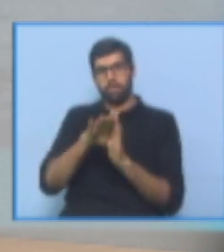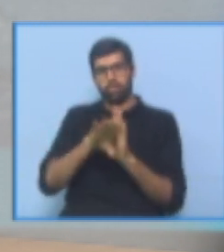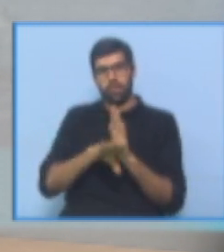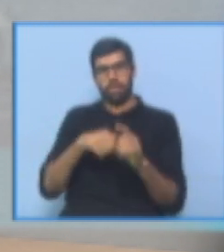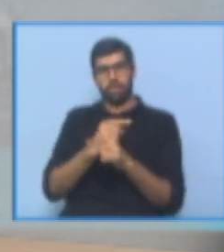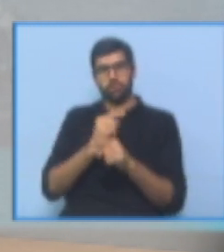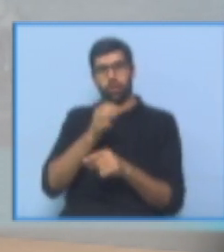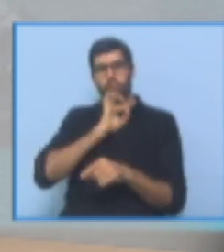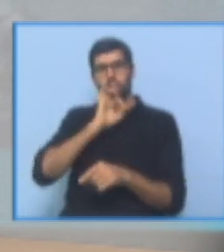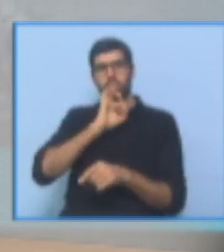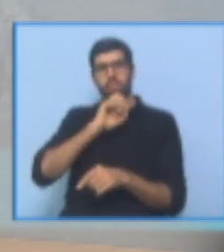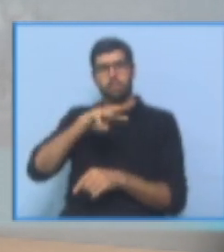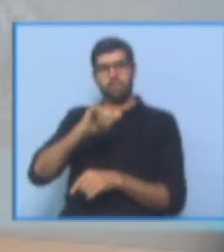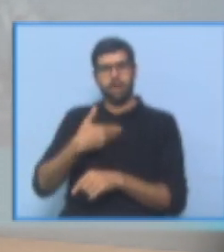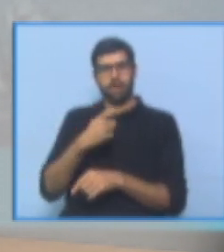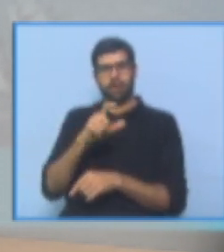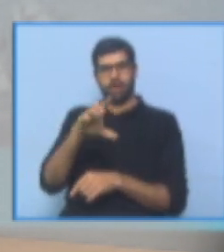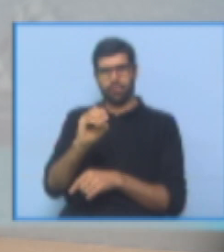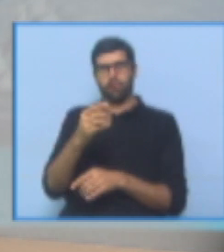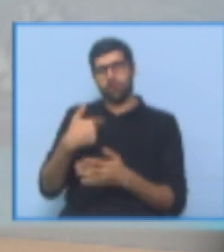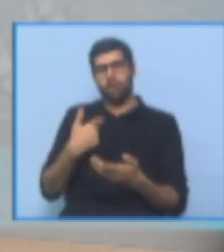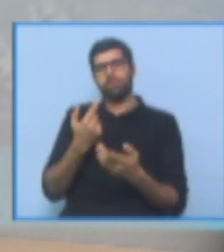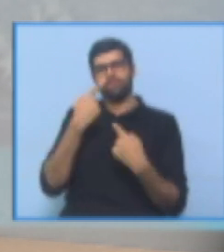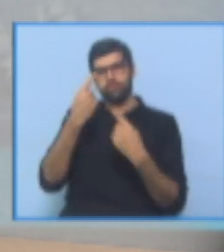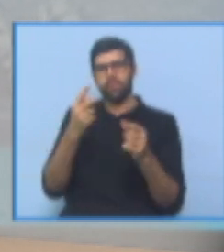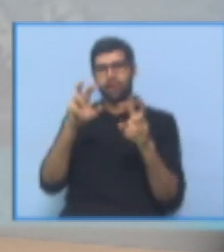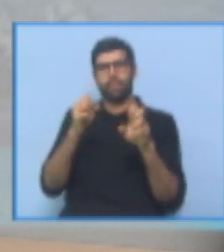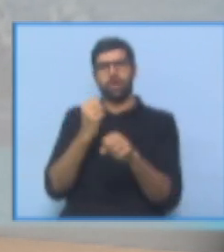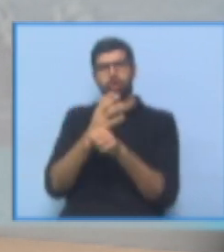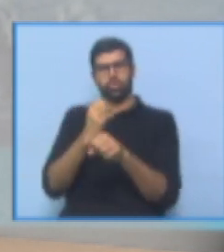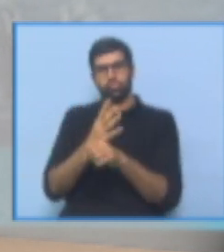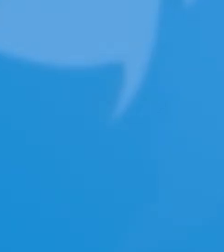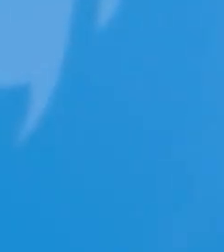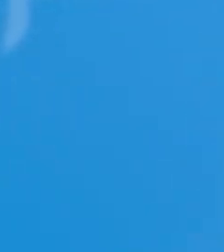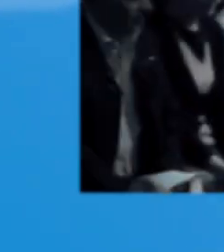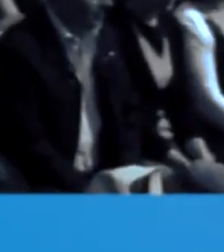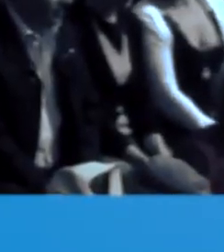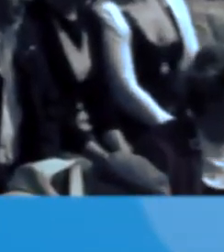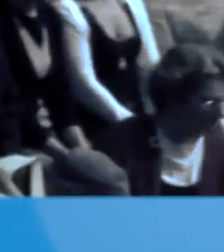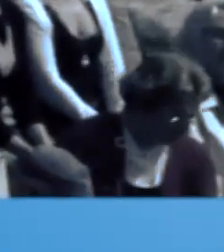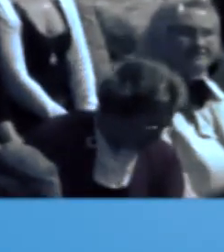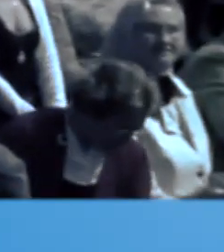programa do bispo de Mindelo. Para já, mostramos outros temas da atualidade.